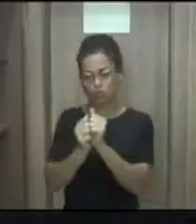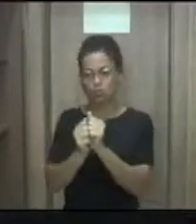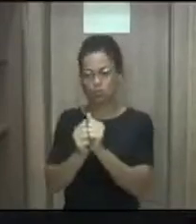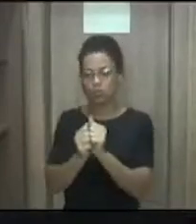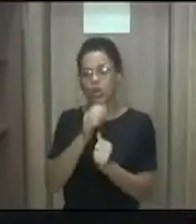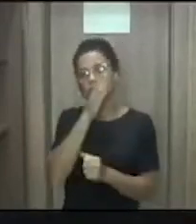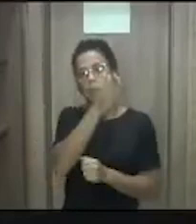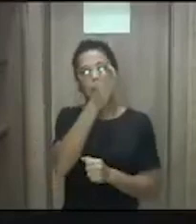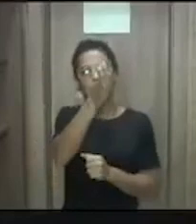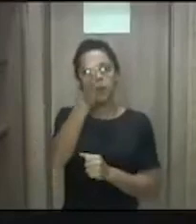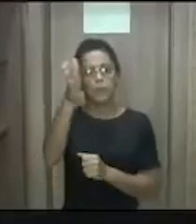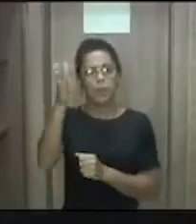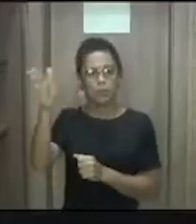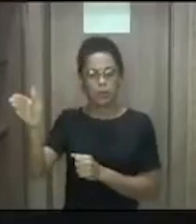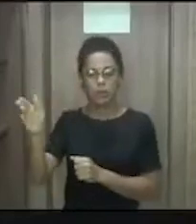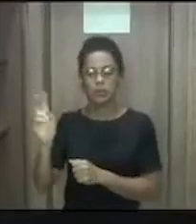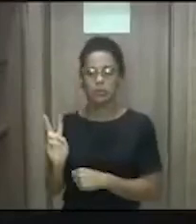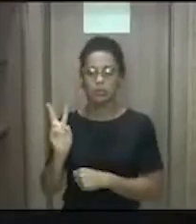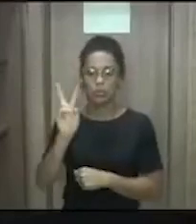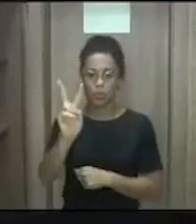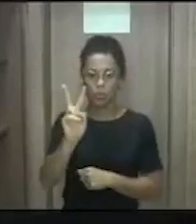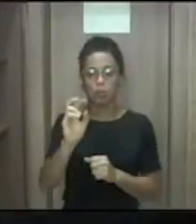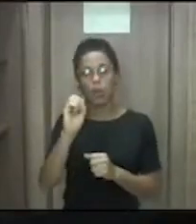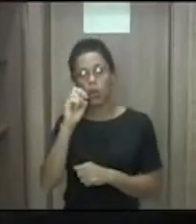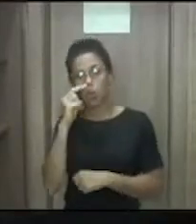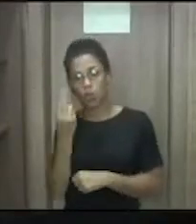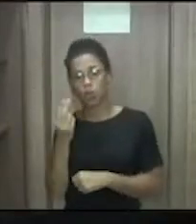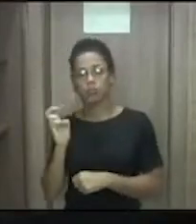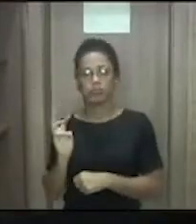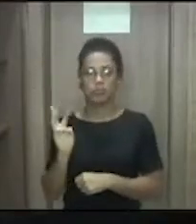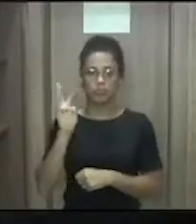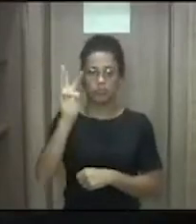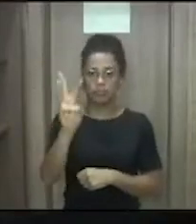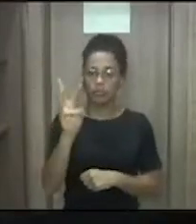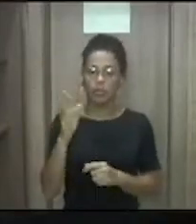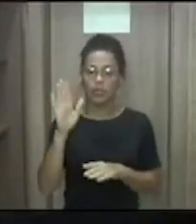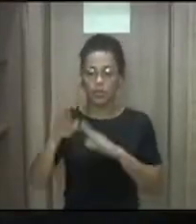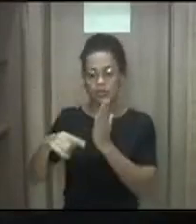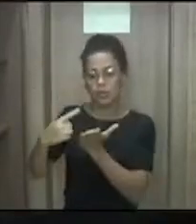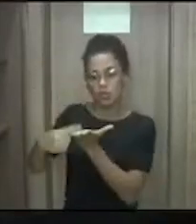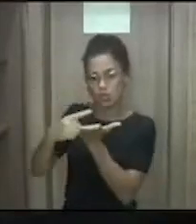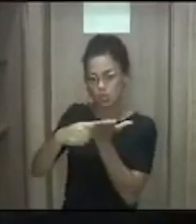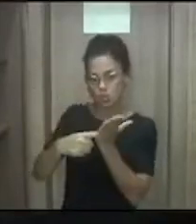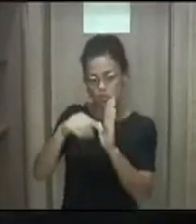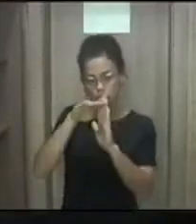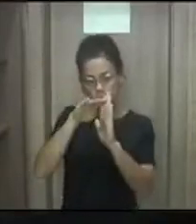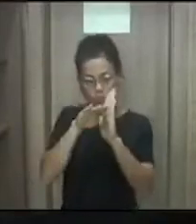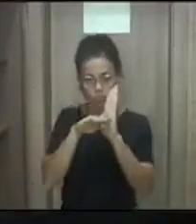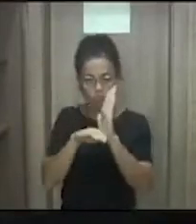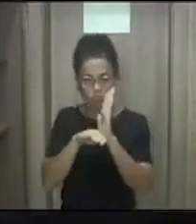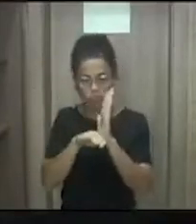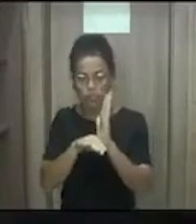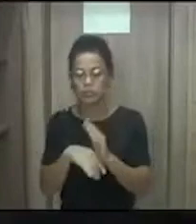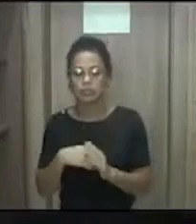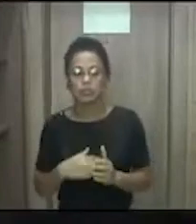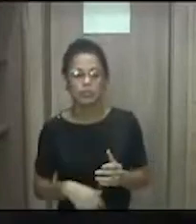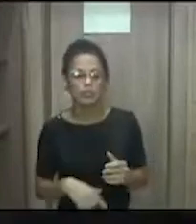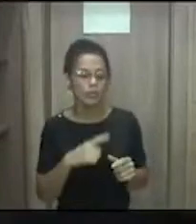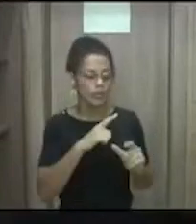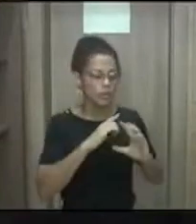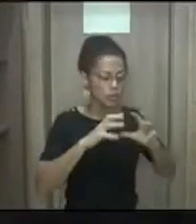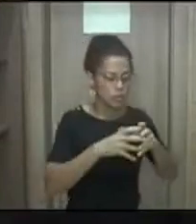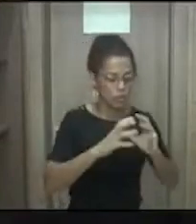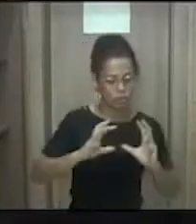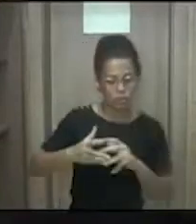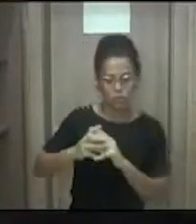visitar os municípios em dupla ou trio, e geralmente a gente tentava fazer uma agenda entre capital, pequeno, médio e grande porte.